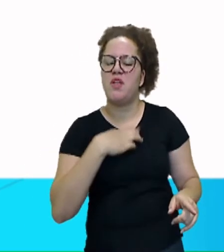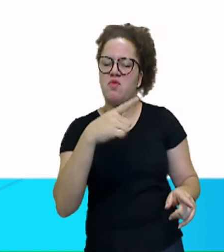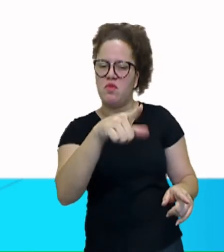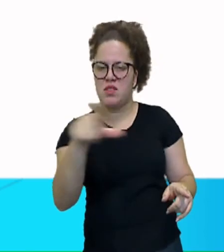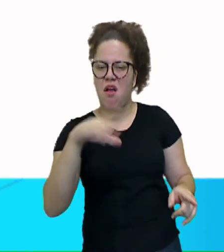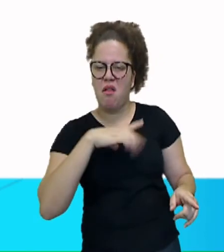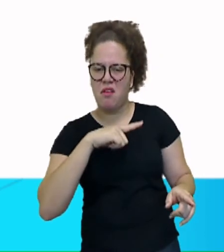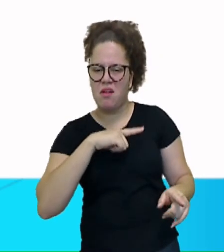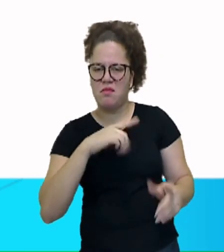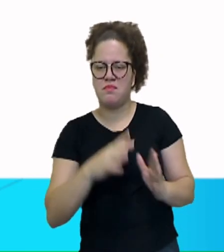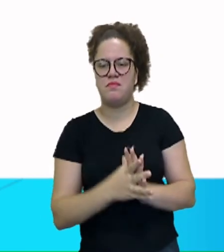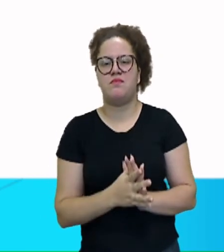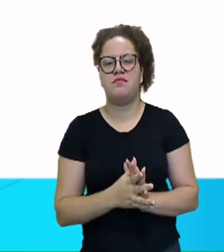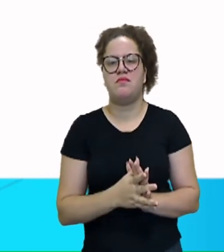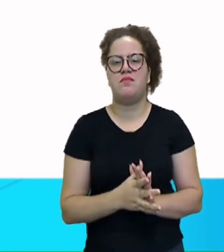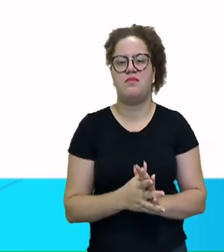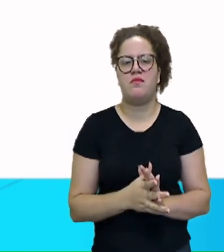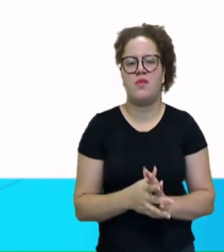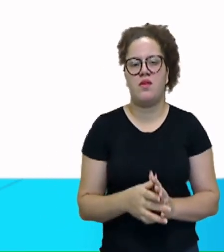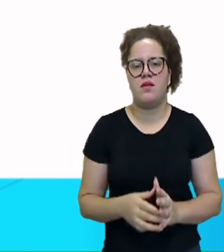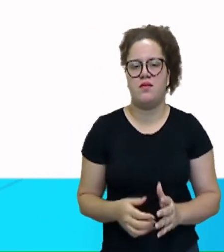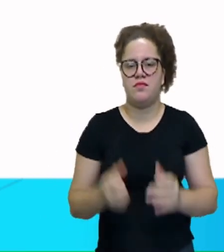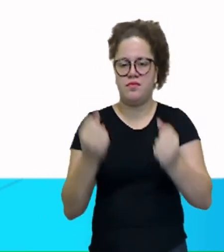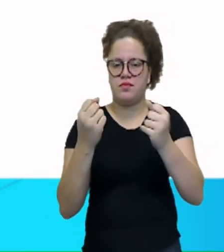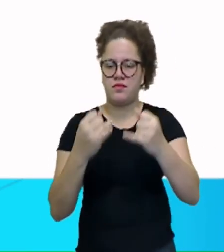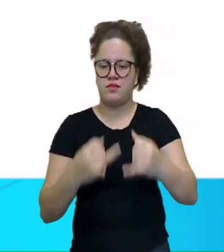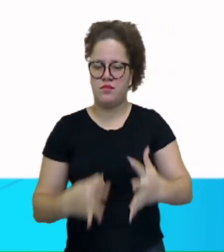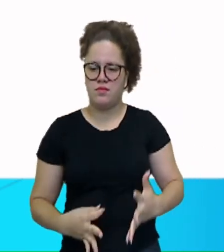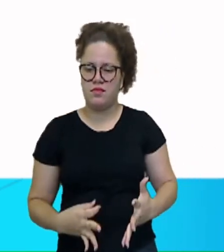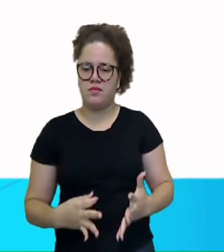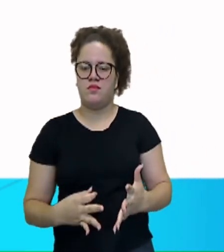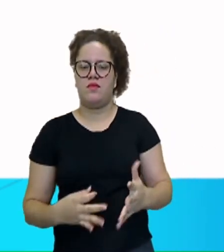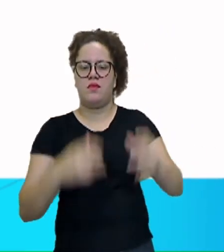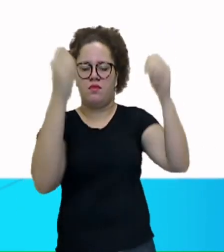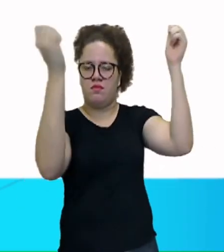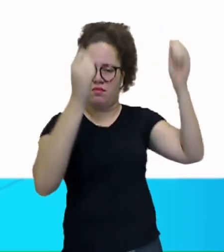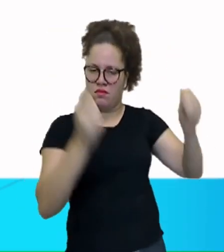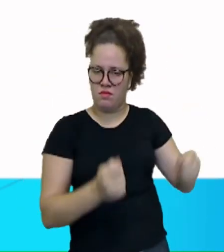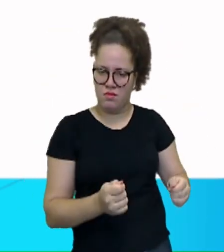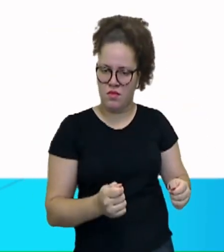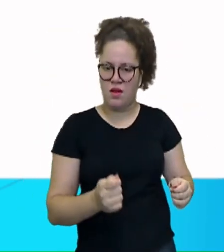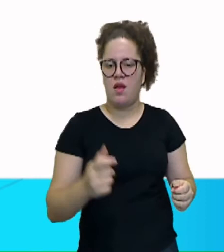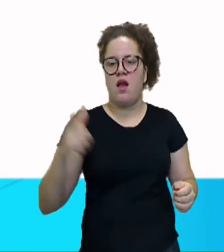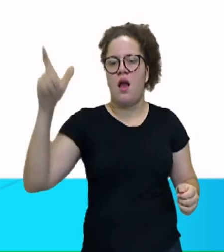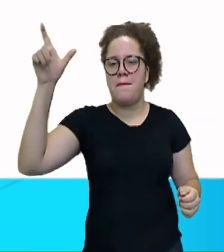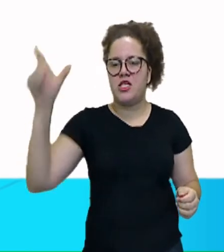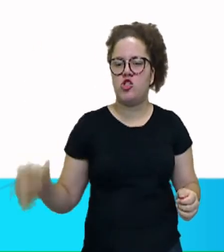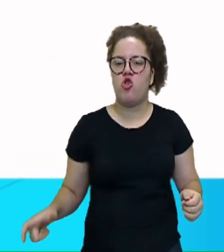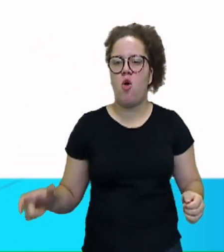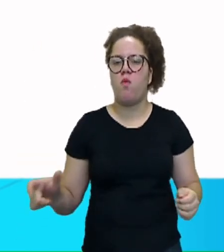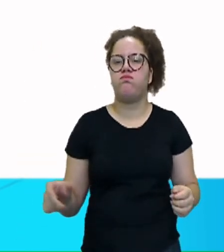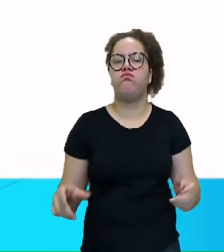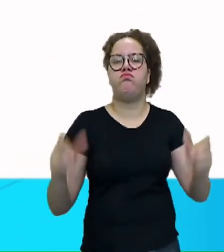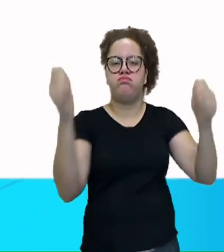gente falando em arte, falando dos artistas, a gente tem que vê-los com um